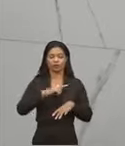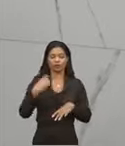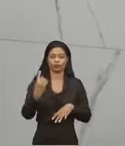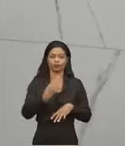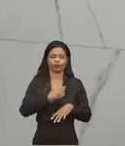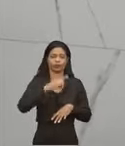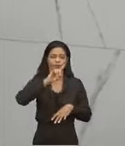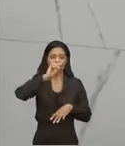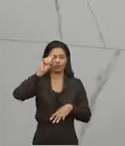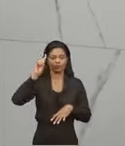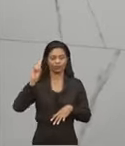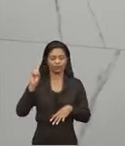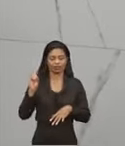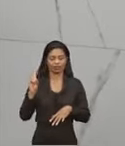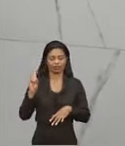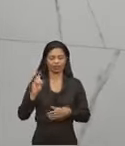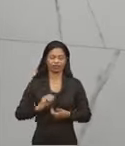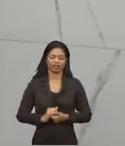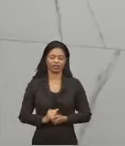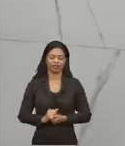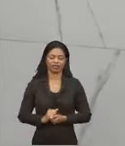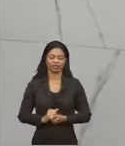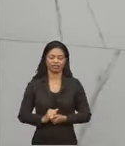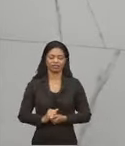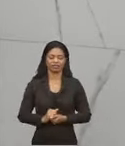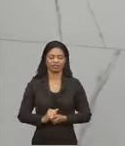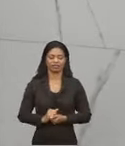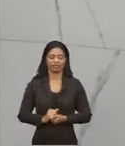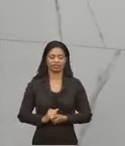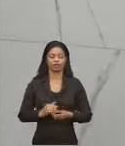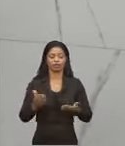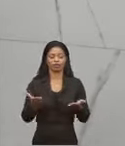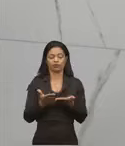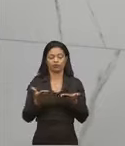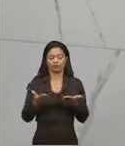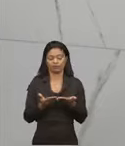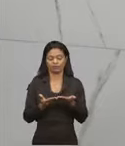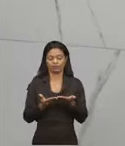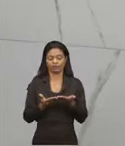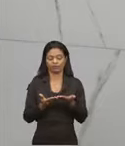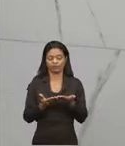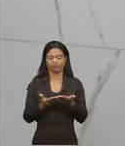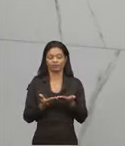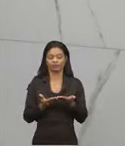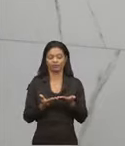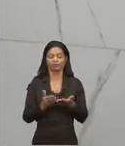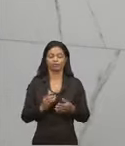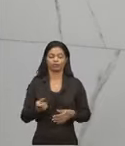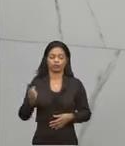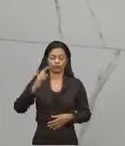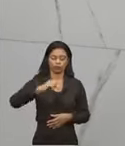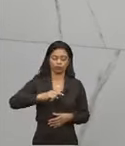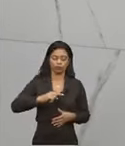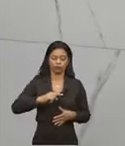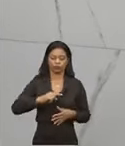Jair, sua bênção. Gente, eu trouxe aqui para essa casa e foi aprovado